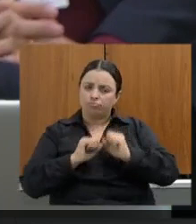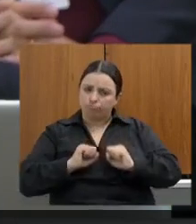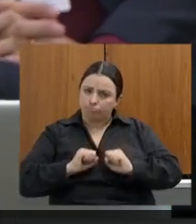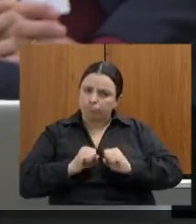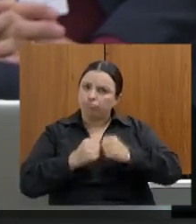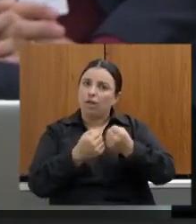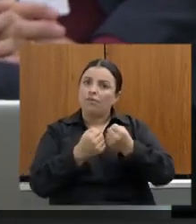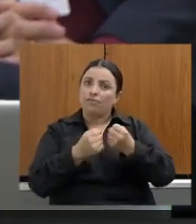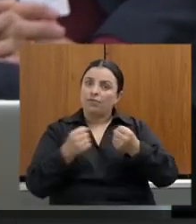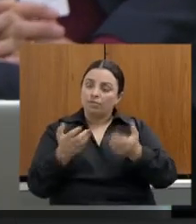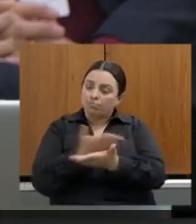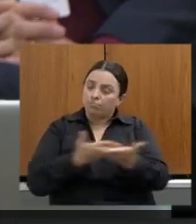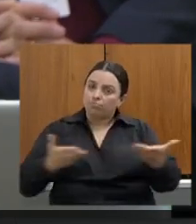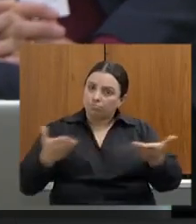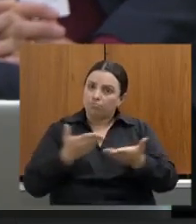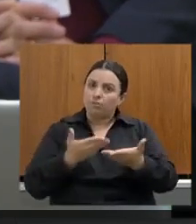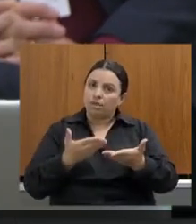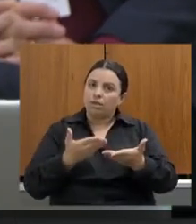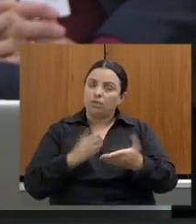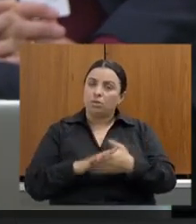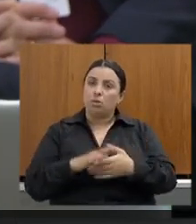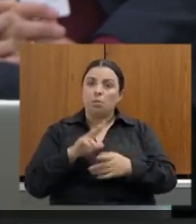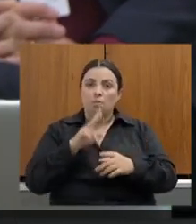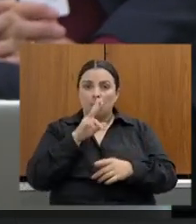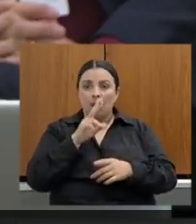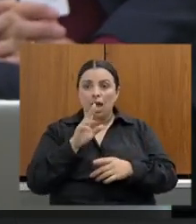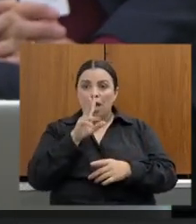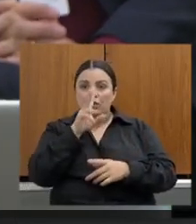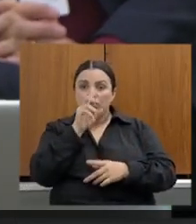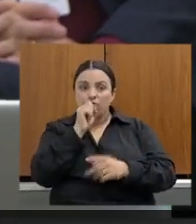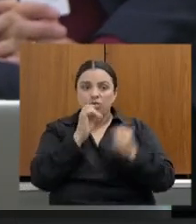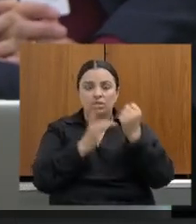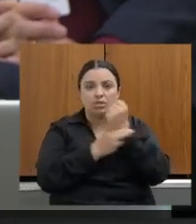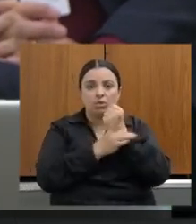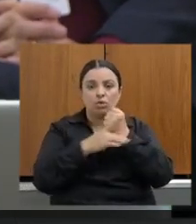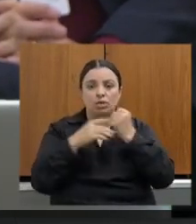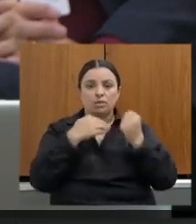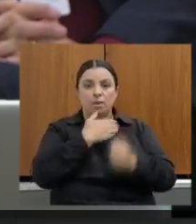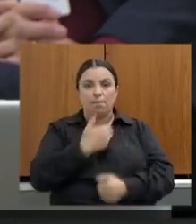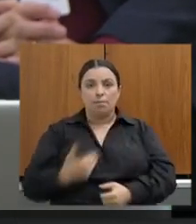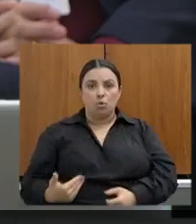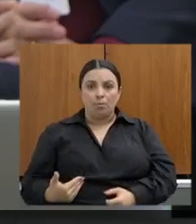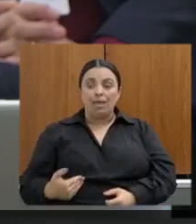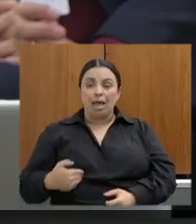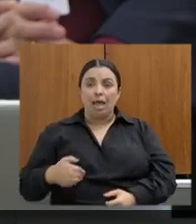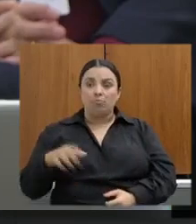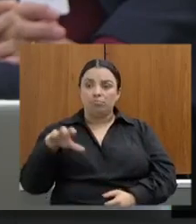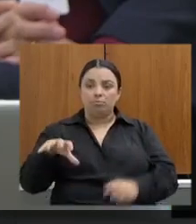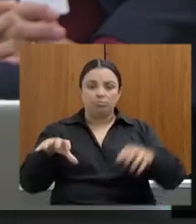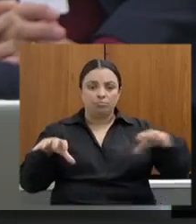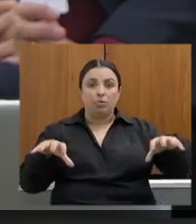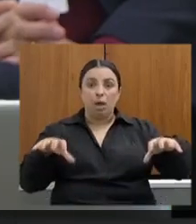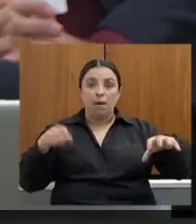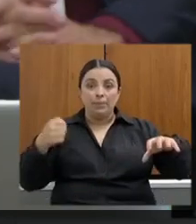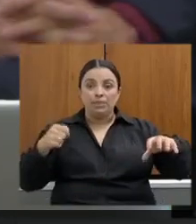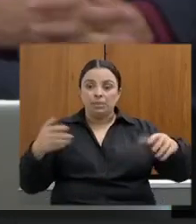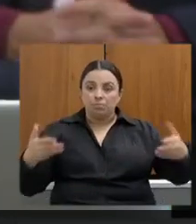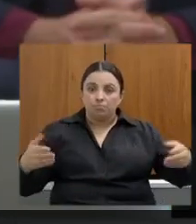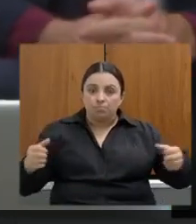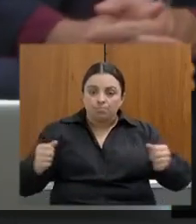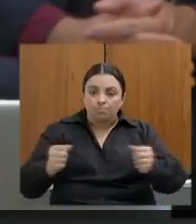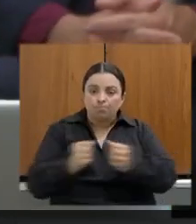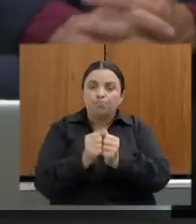em 99 as forças de segurança pulga precisam é está mais próxima da outra o